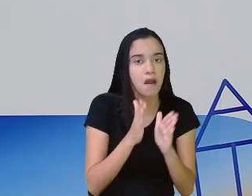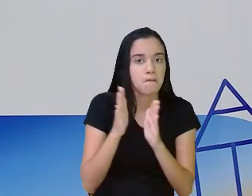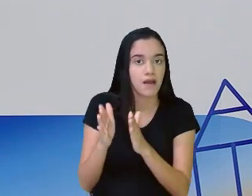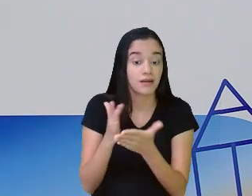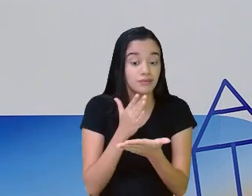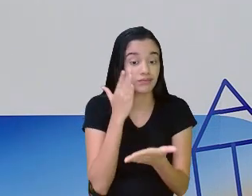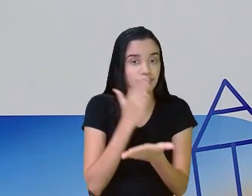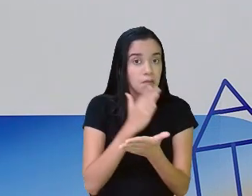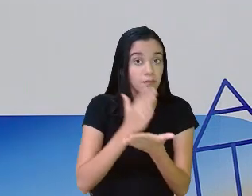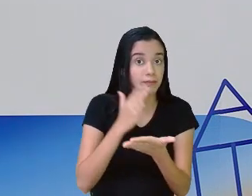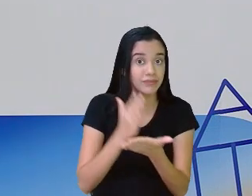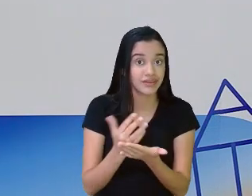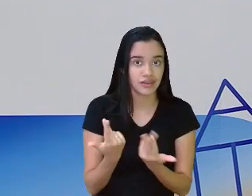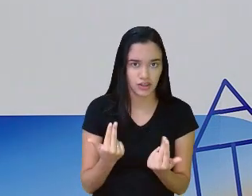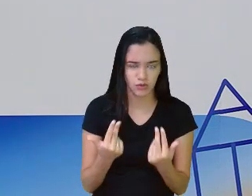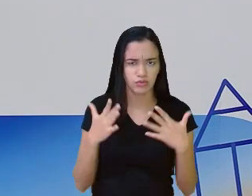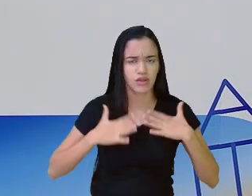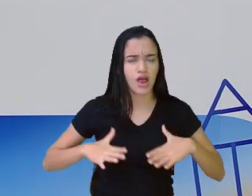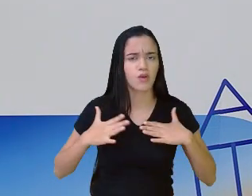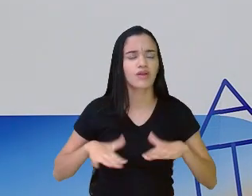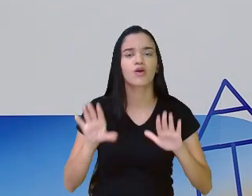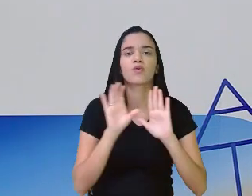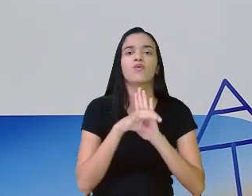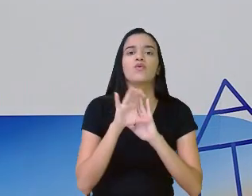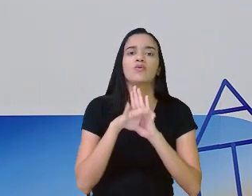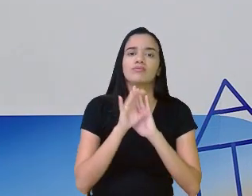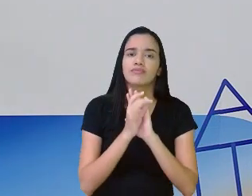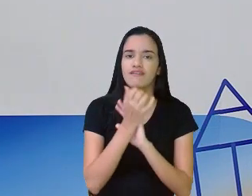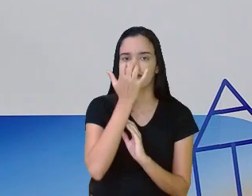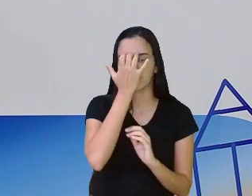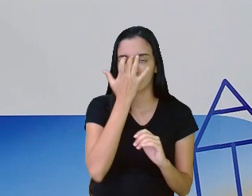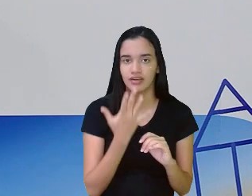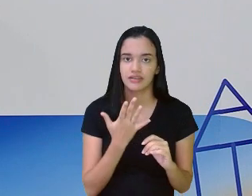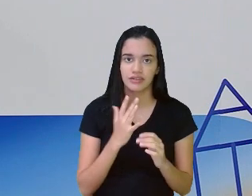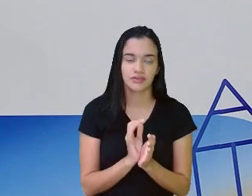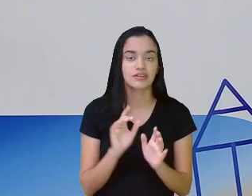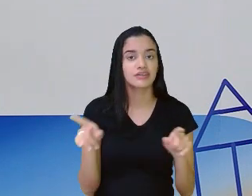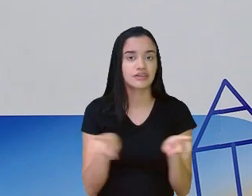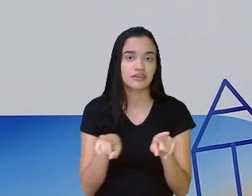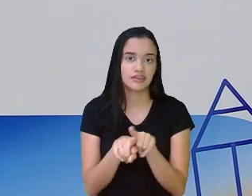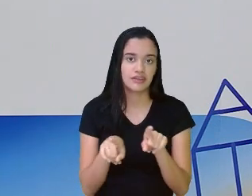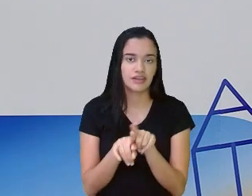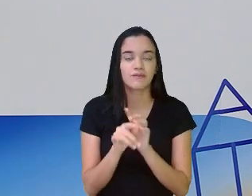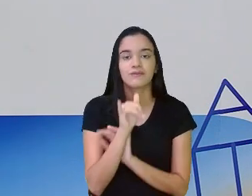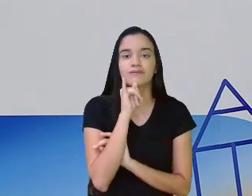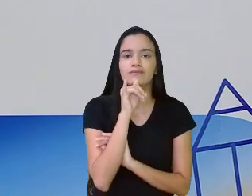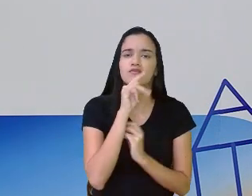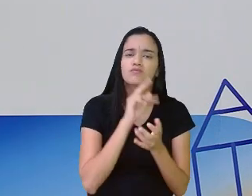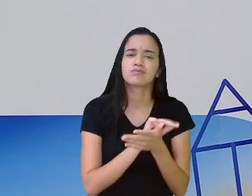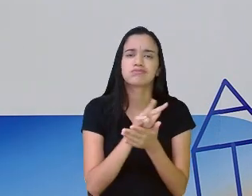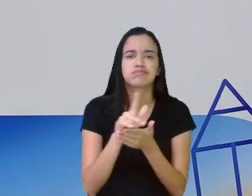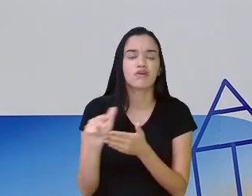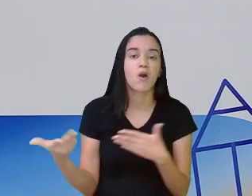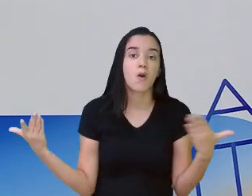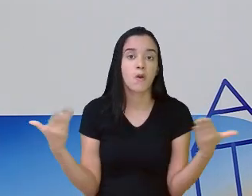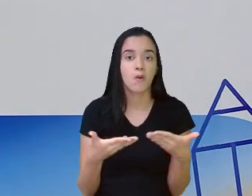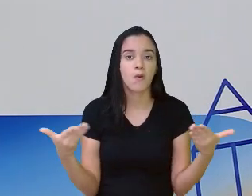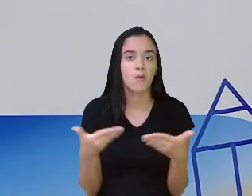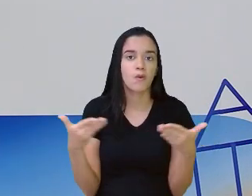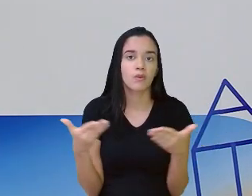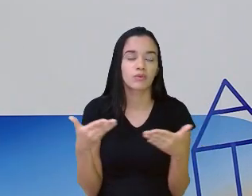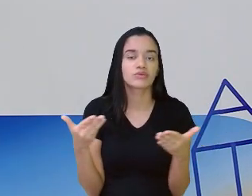iguais. Tranquilo até aí, conceito fácil de fração, trouxe vários exemplos. Hoje a gente vai